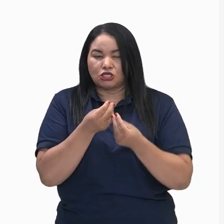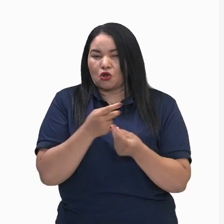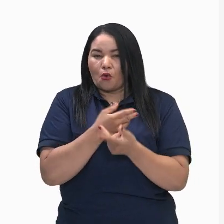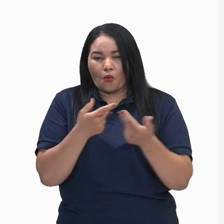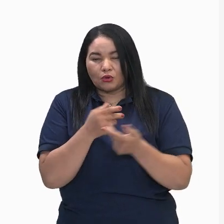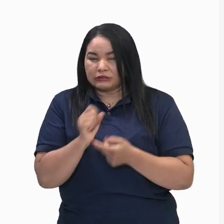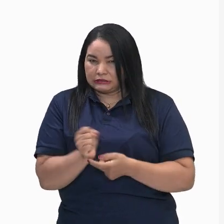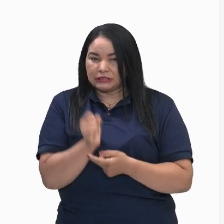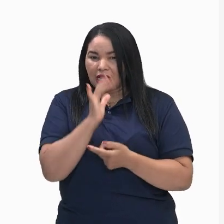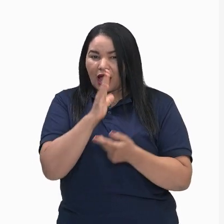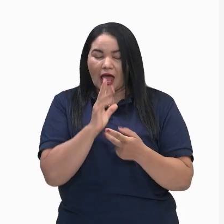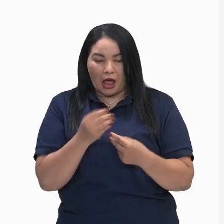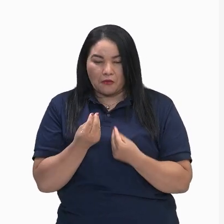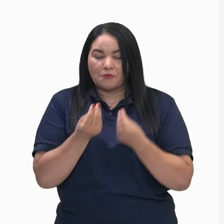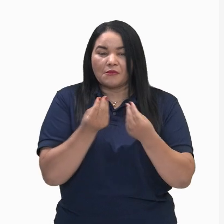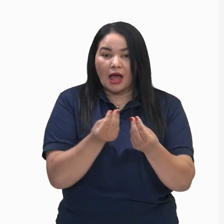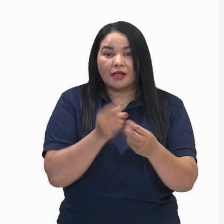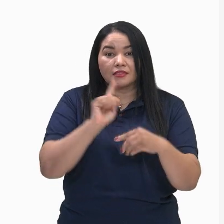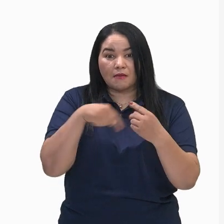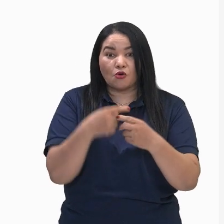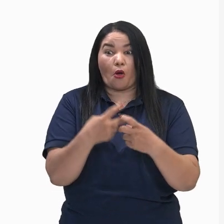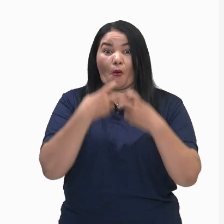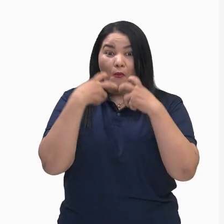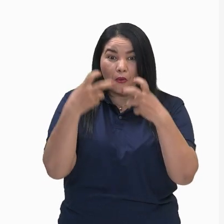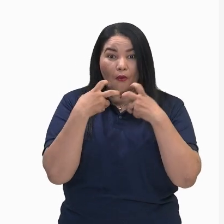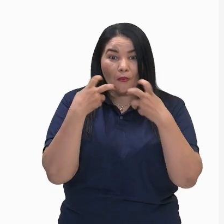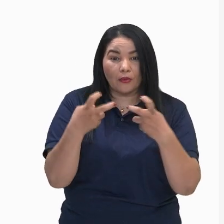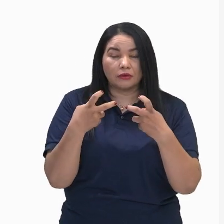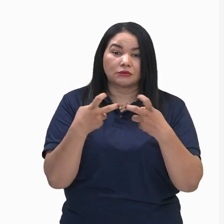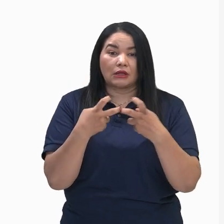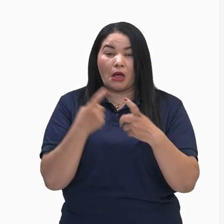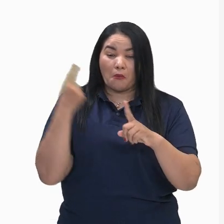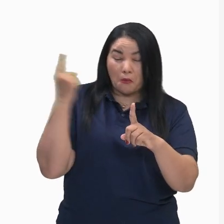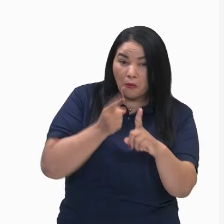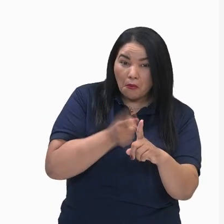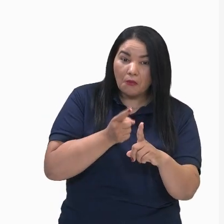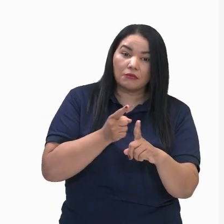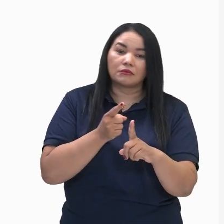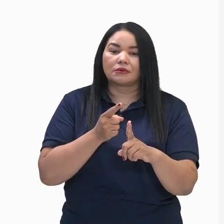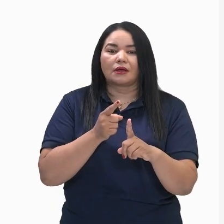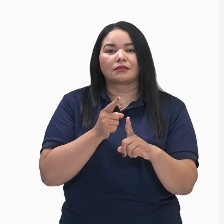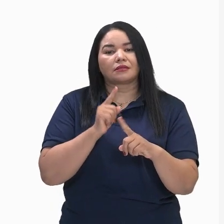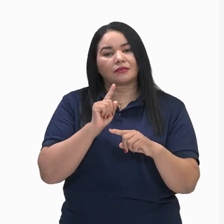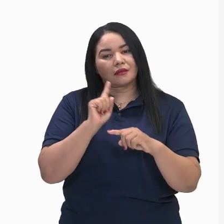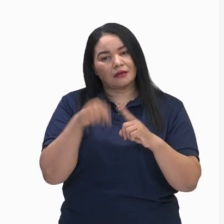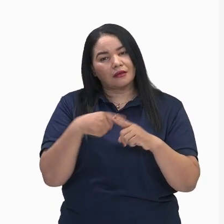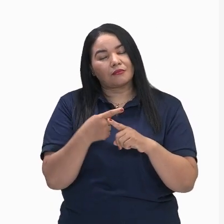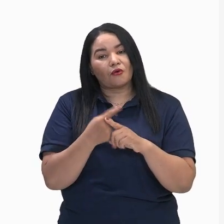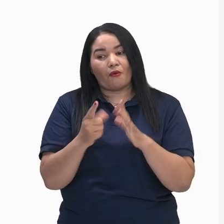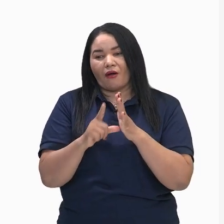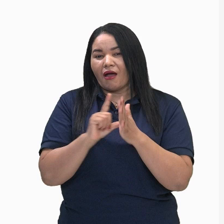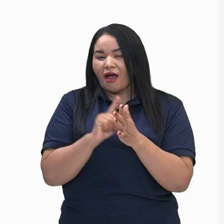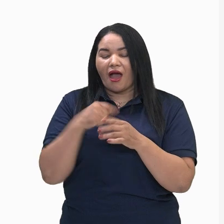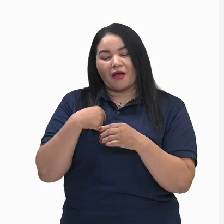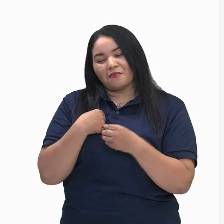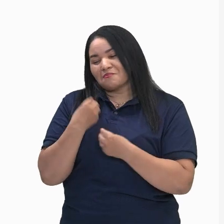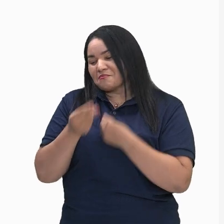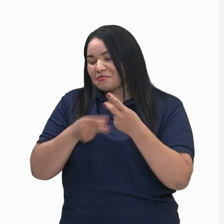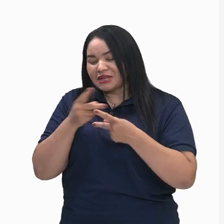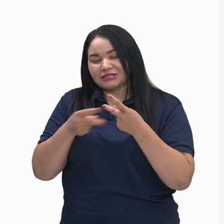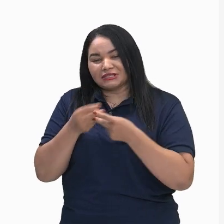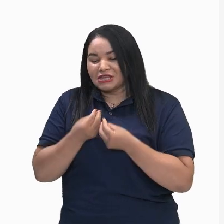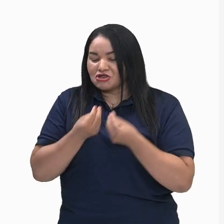outro instante, já estão gritando, considerando que, com os gestos anteriores, né, de dar o presente, comprado